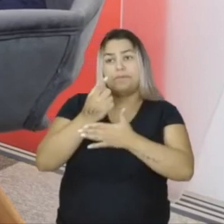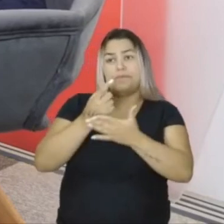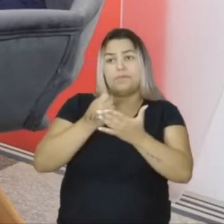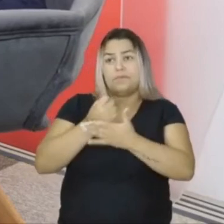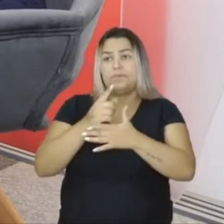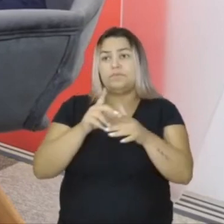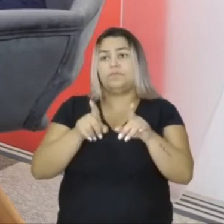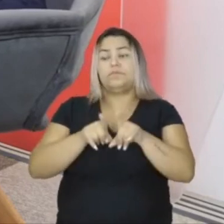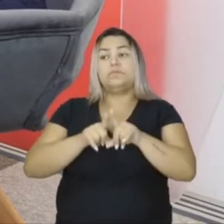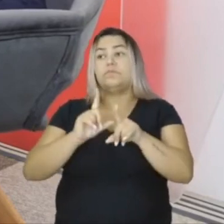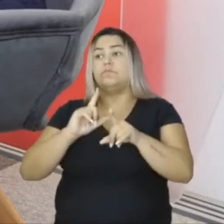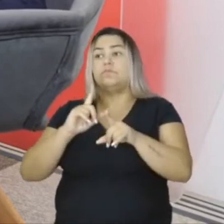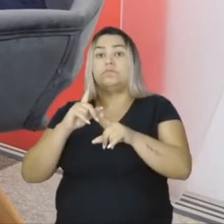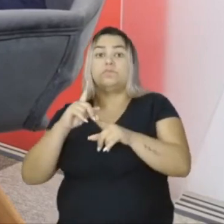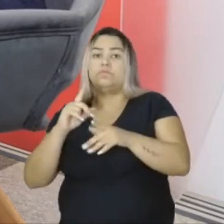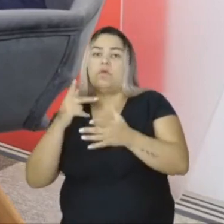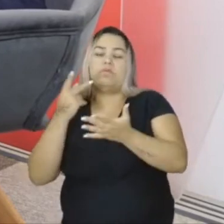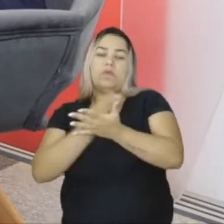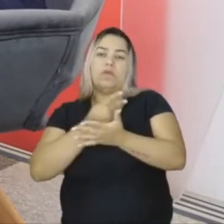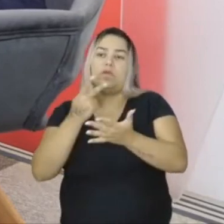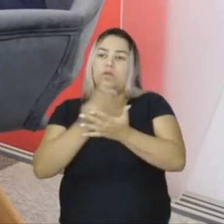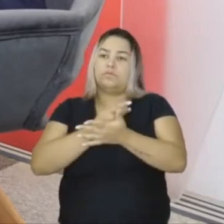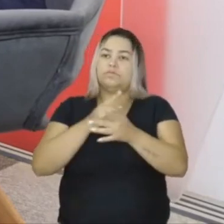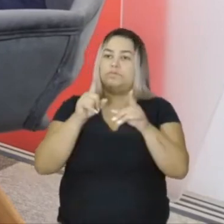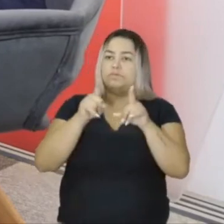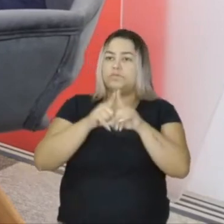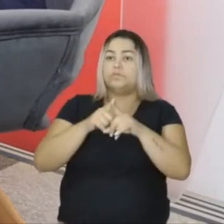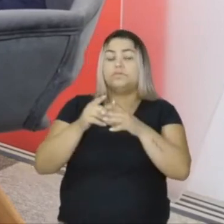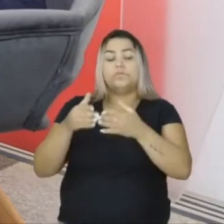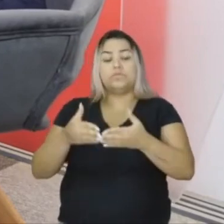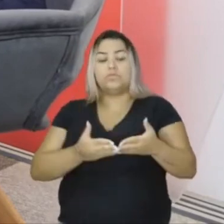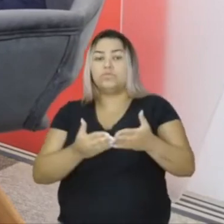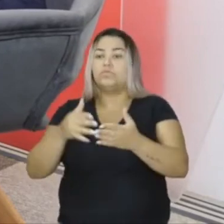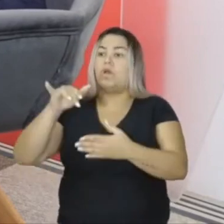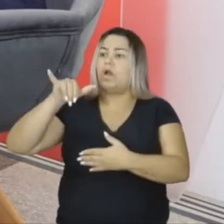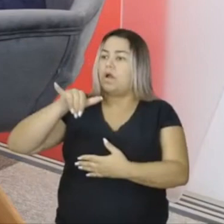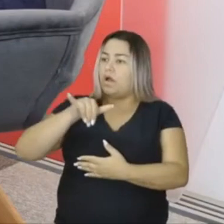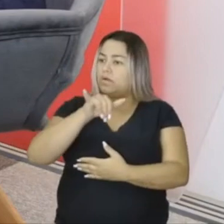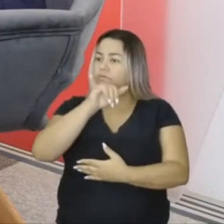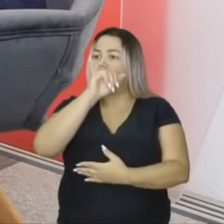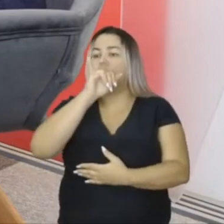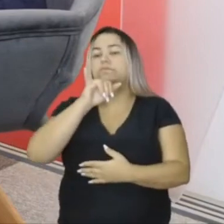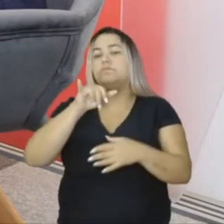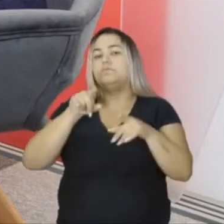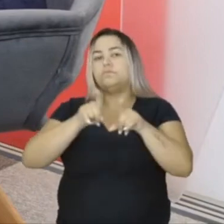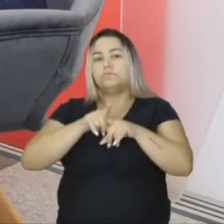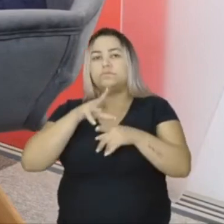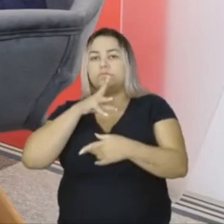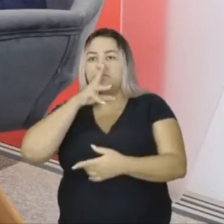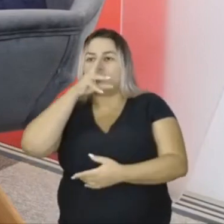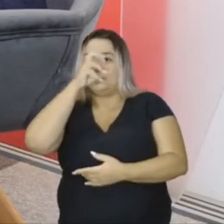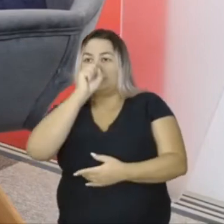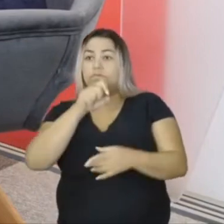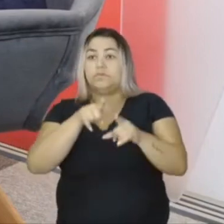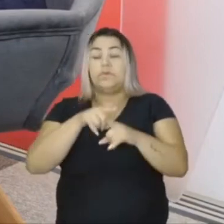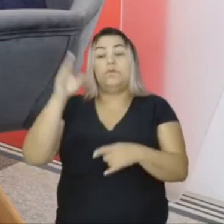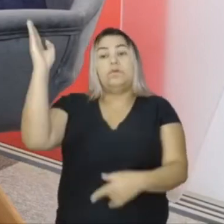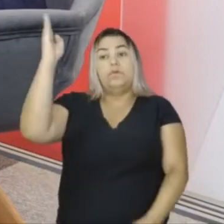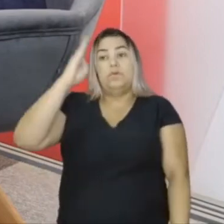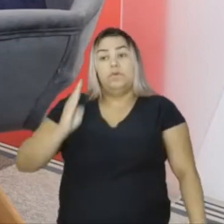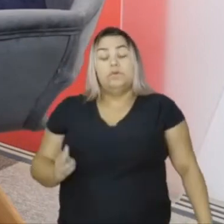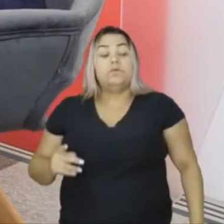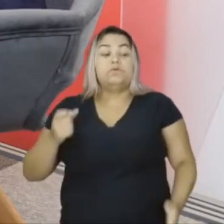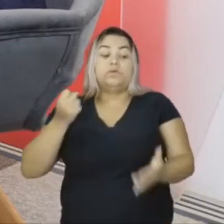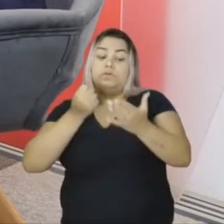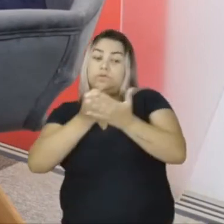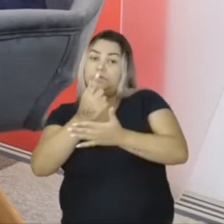e não está errado. Esse produto vem de navio, vem de avião. A gente fortalece aqui o mercado interno. O brasileiro consegue comprar